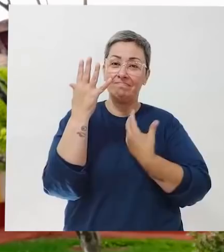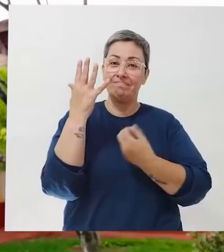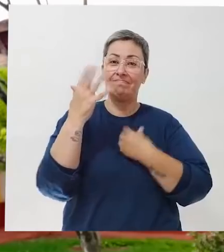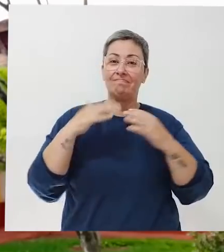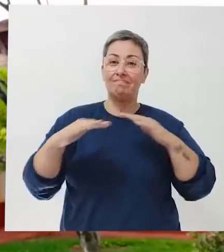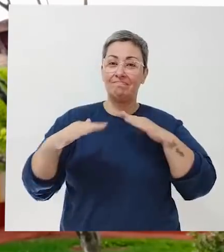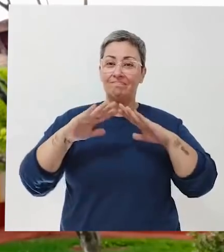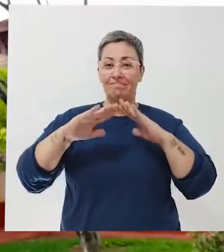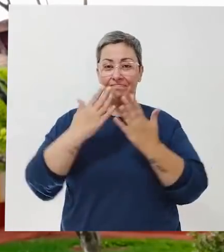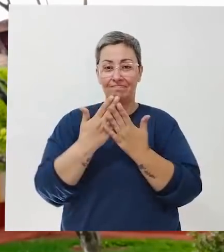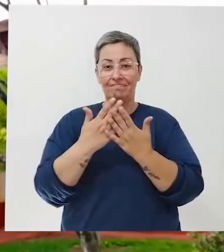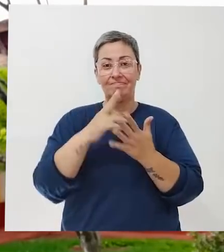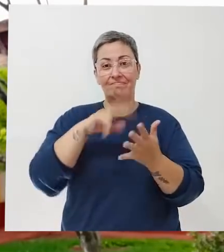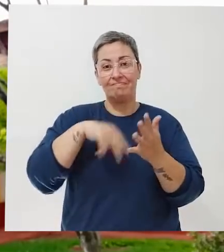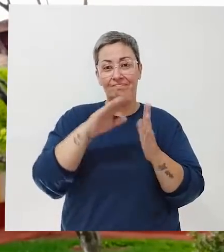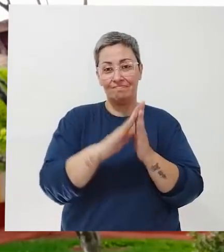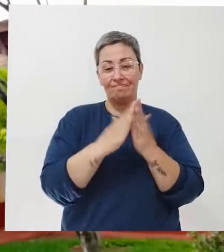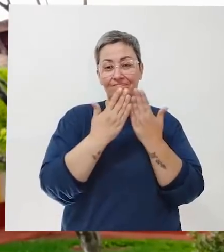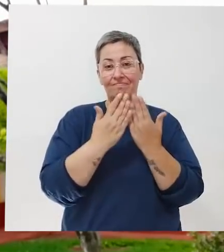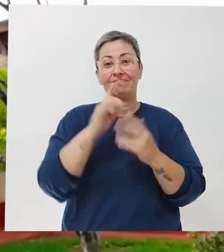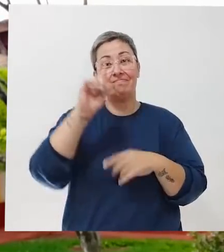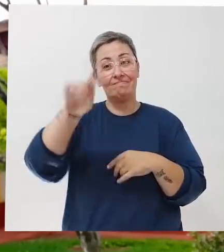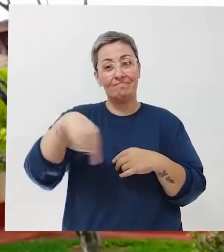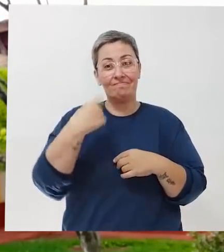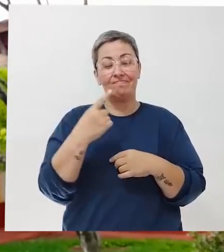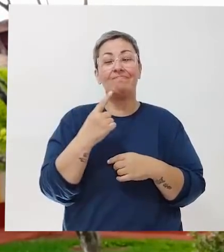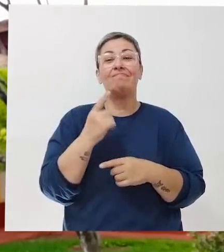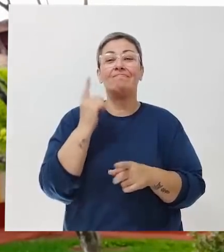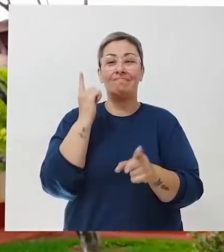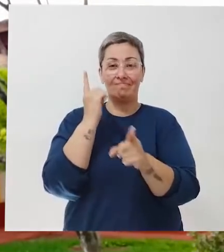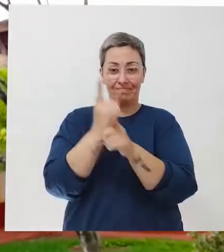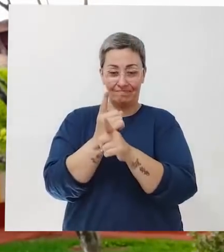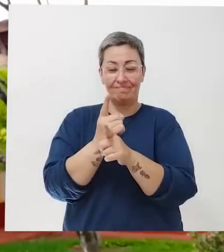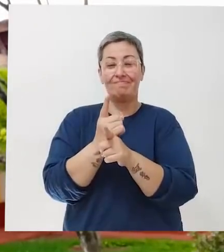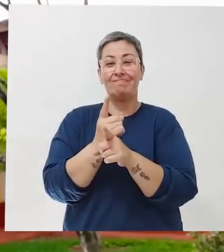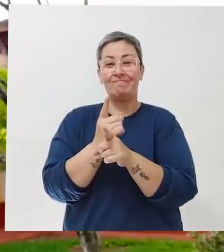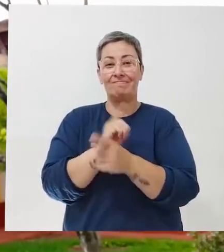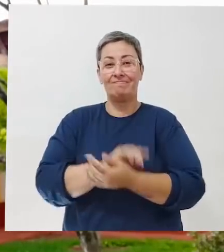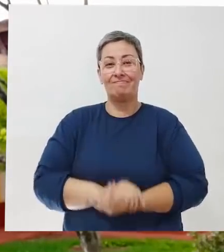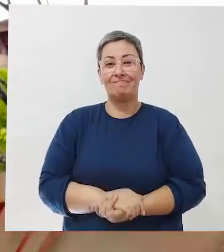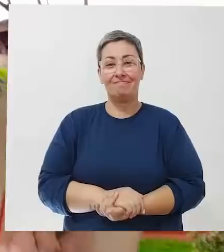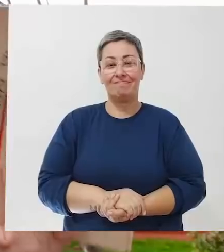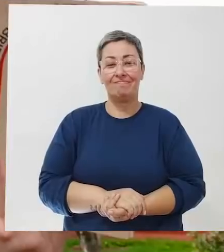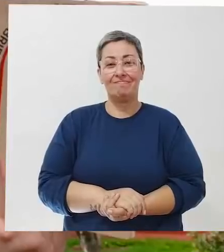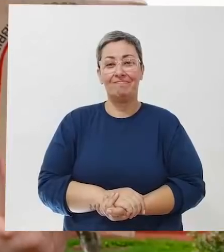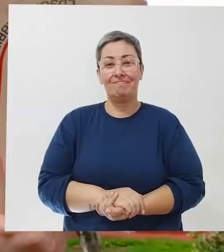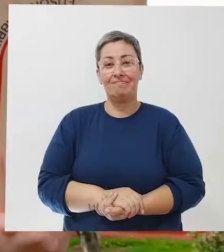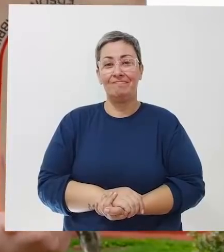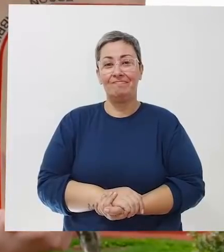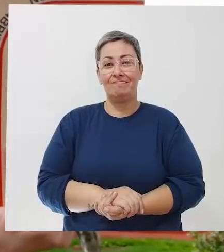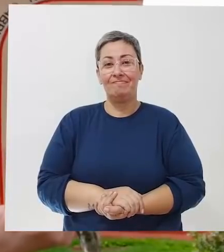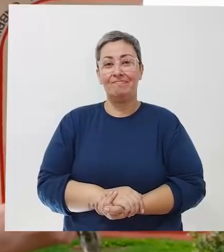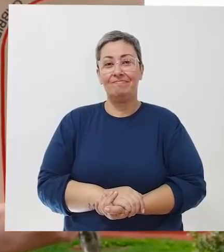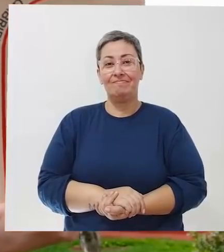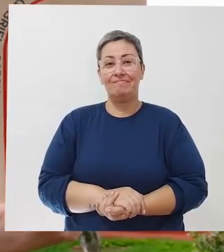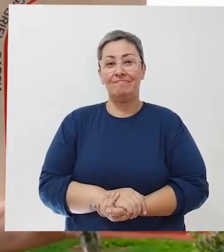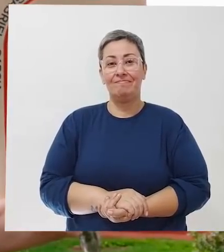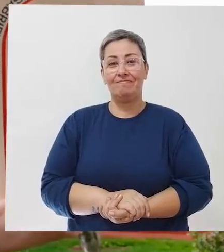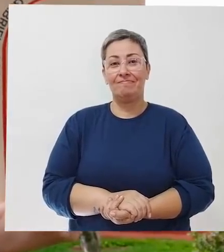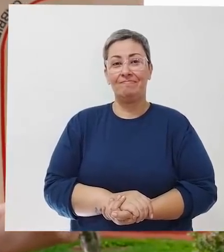poesia, de muito movimento por uma escola literária. A gente se vê!